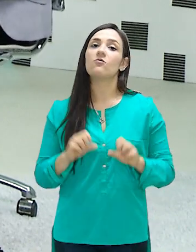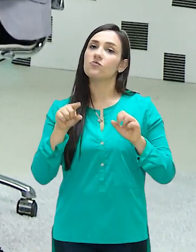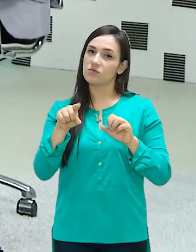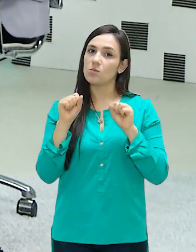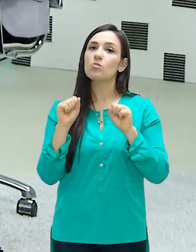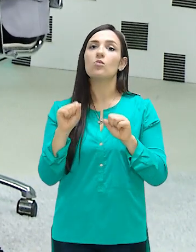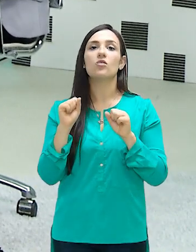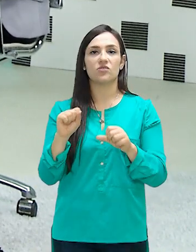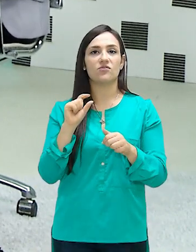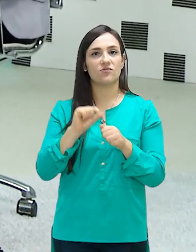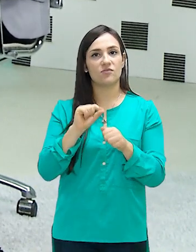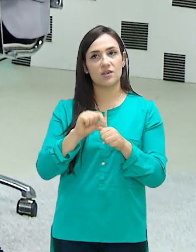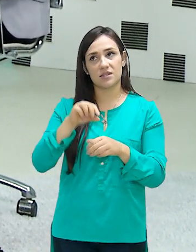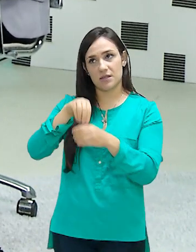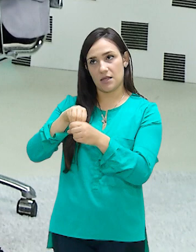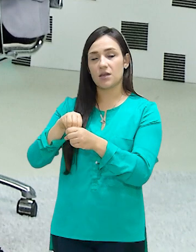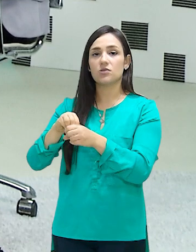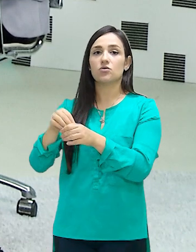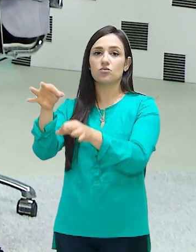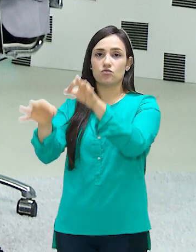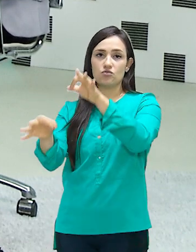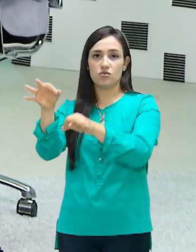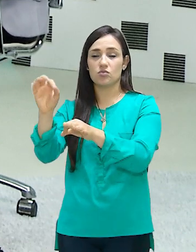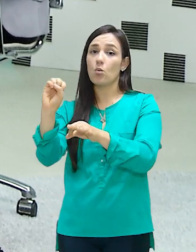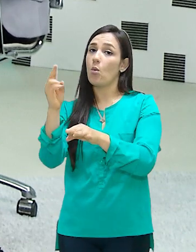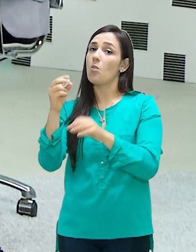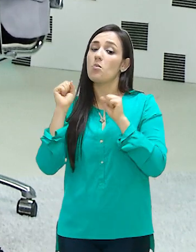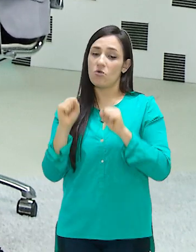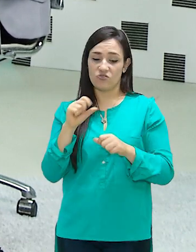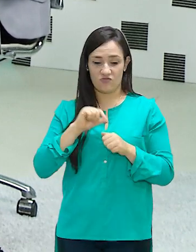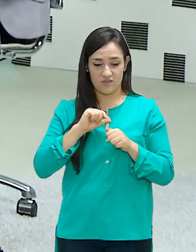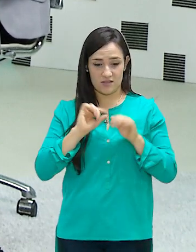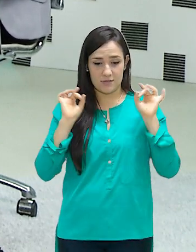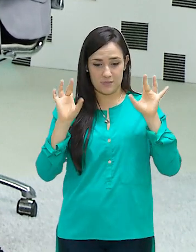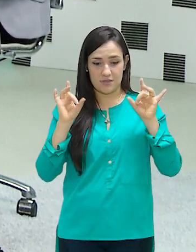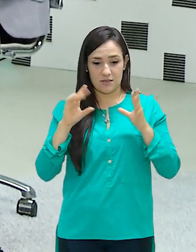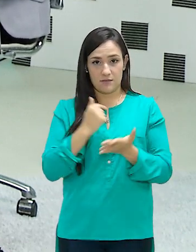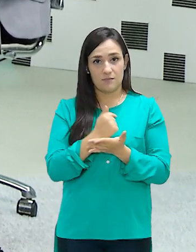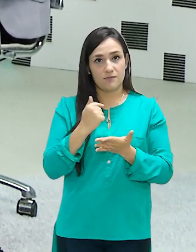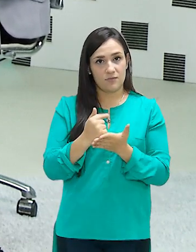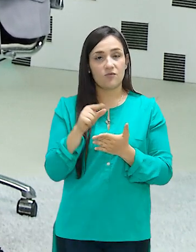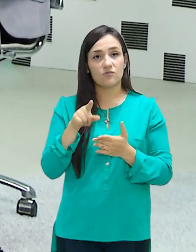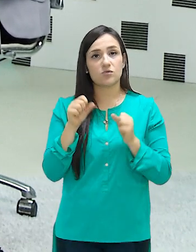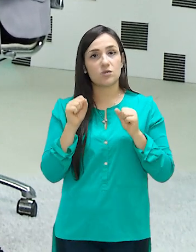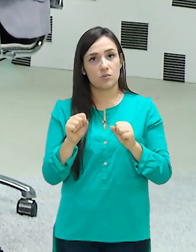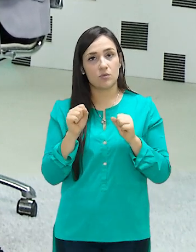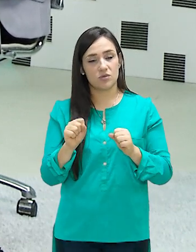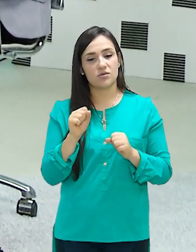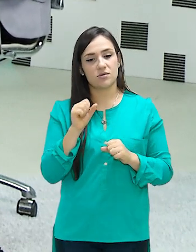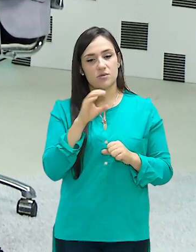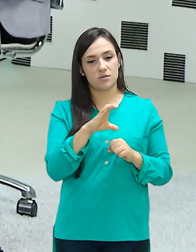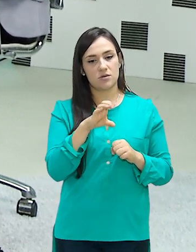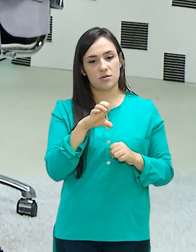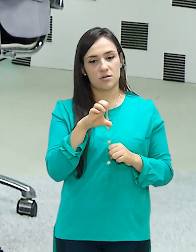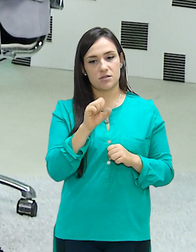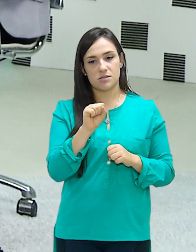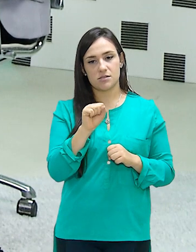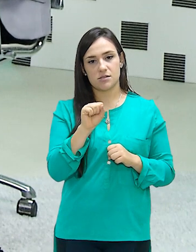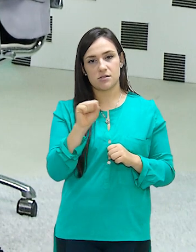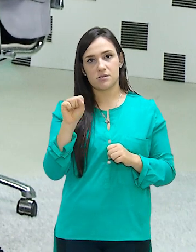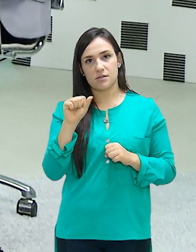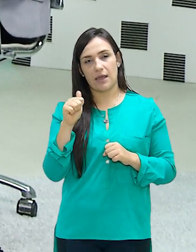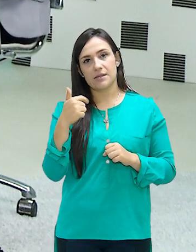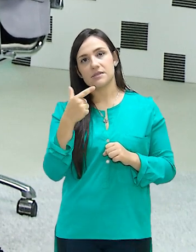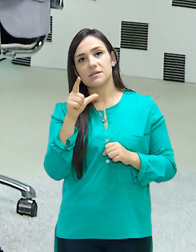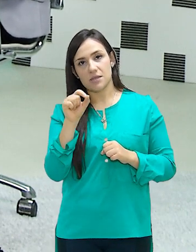ou ali no extrajudicial, no cartório. Você pode fazer uma cessão de direitos hereditários ali na